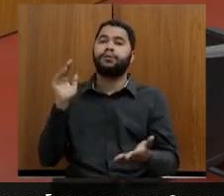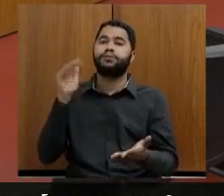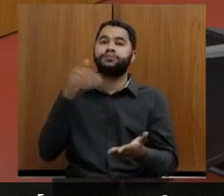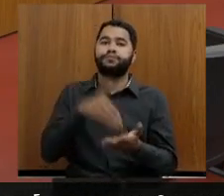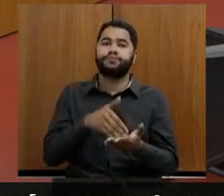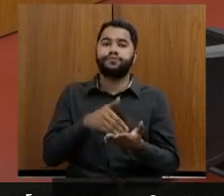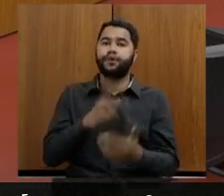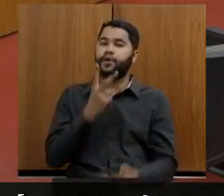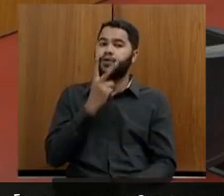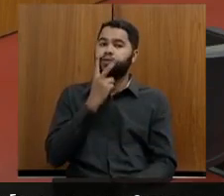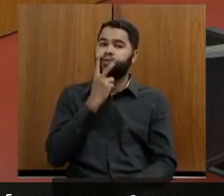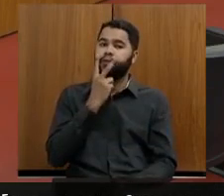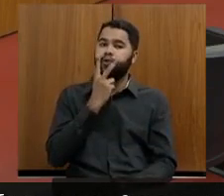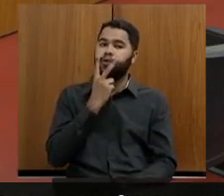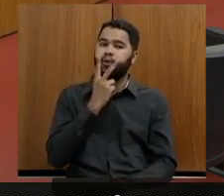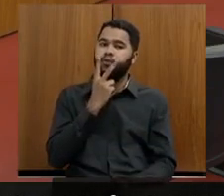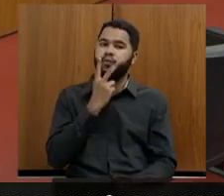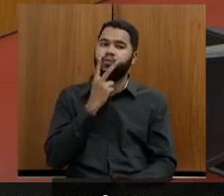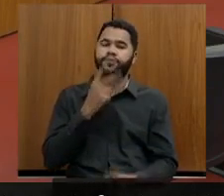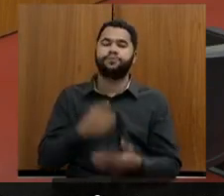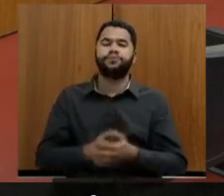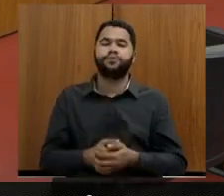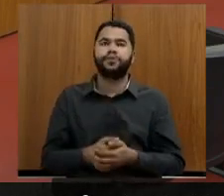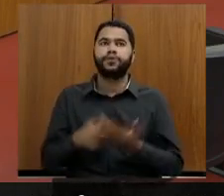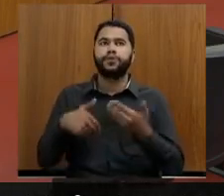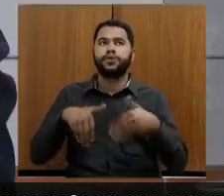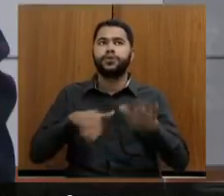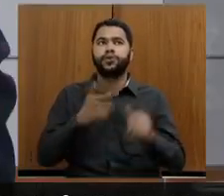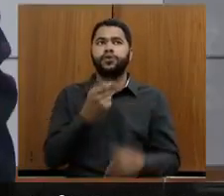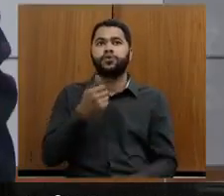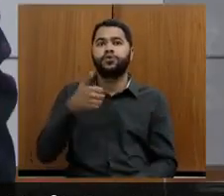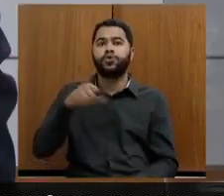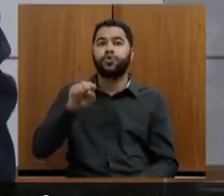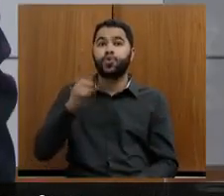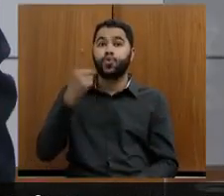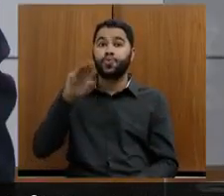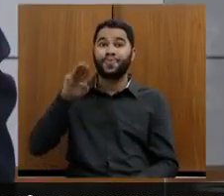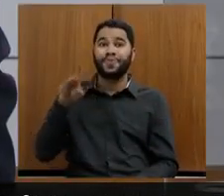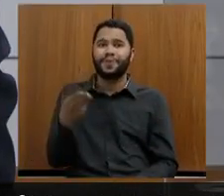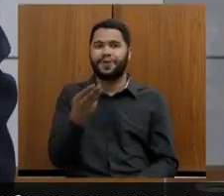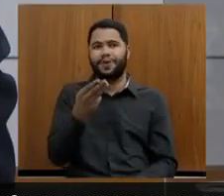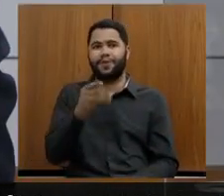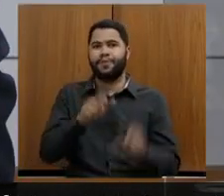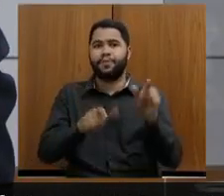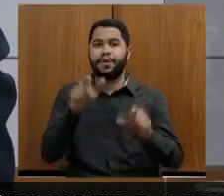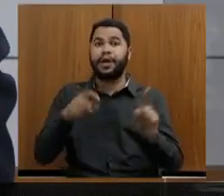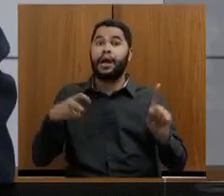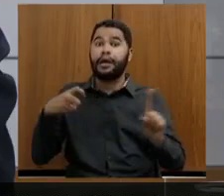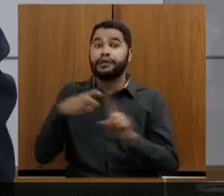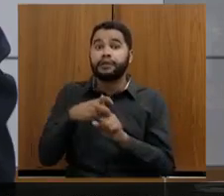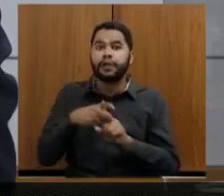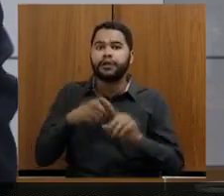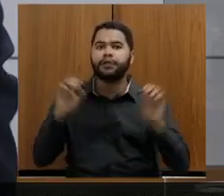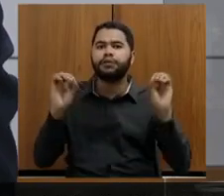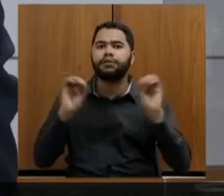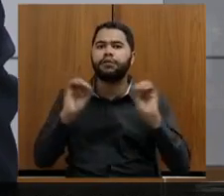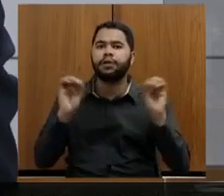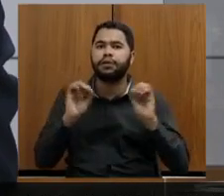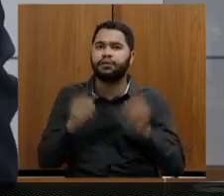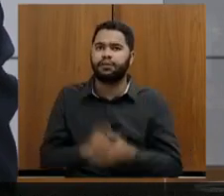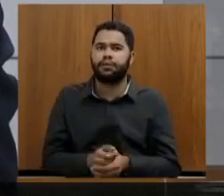Vitória e foi transportado de 2018 1 milhão de passageiros acidentes Zero